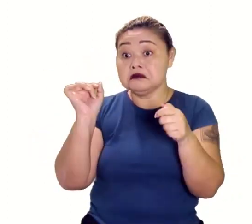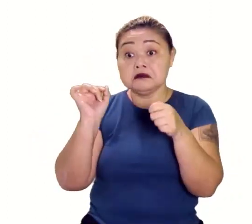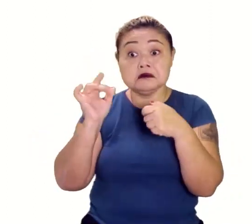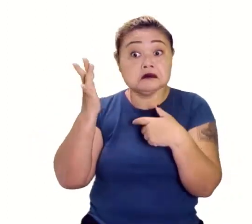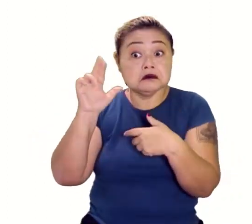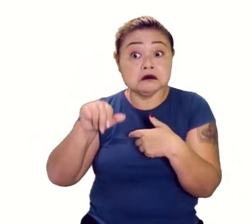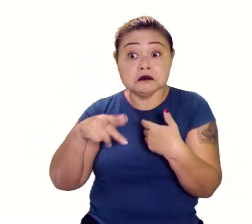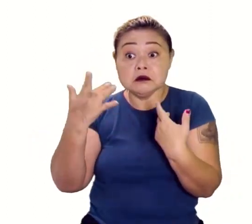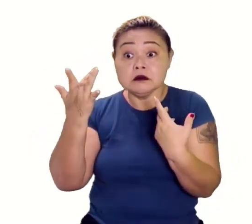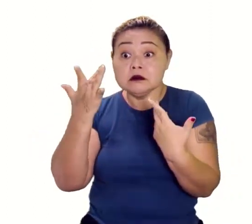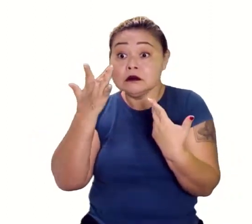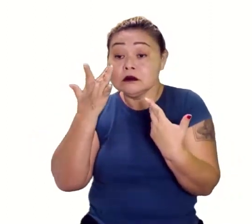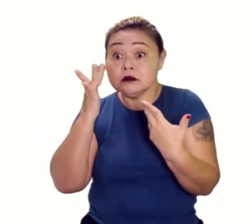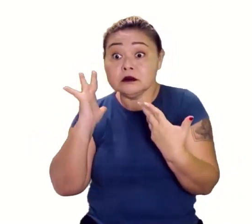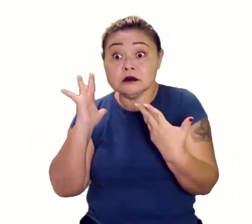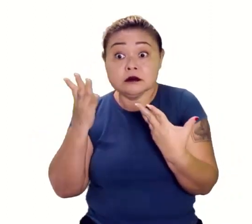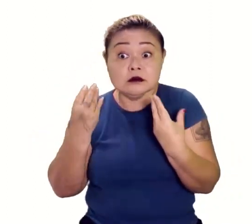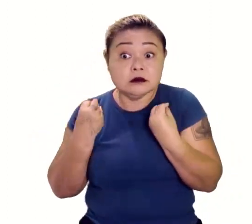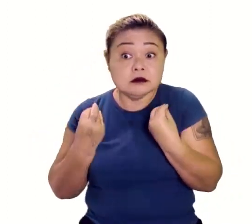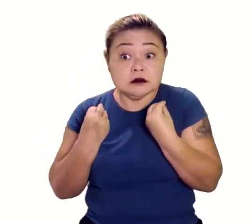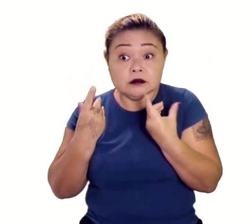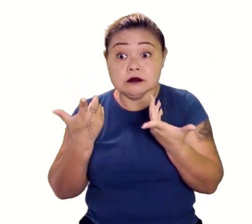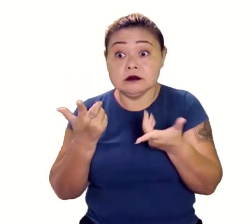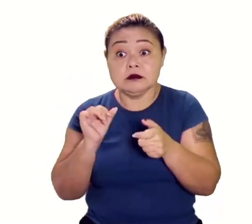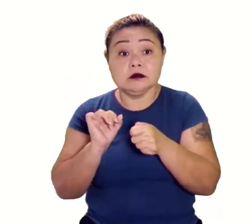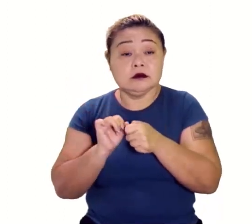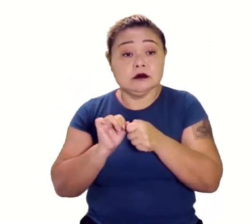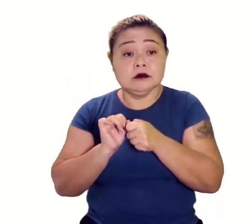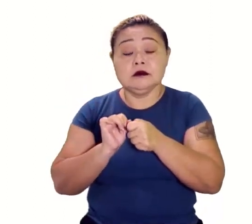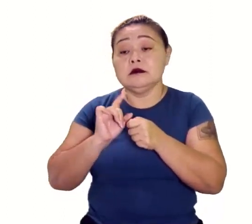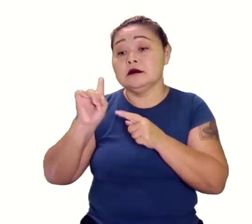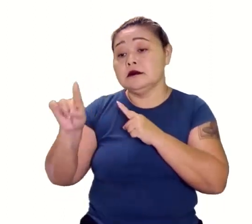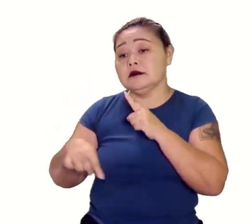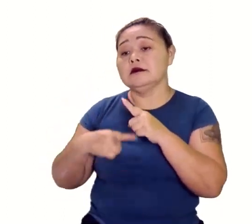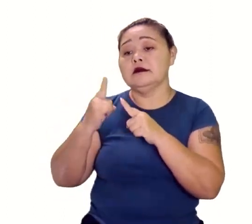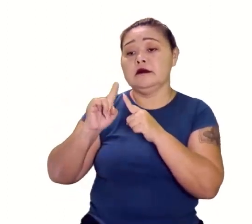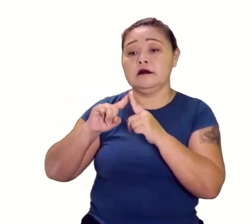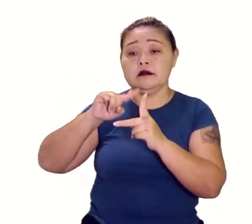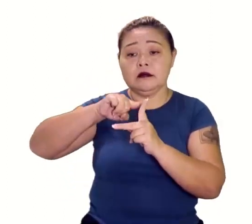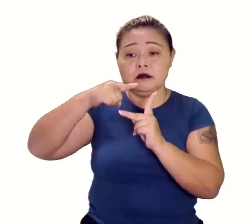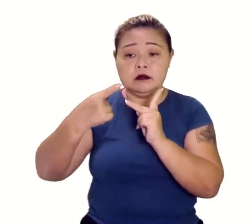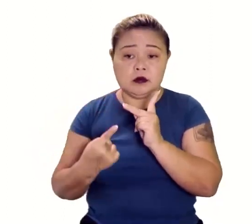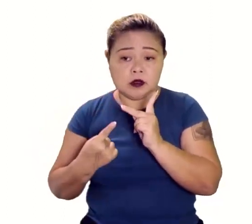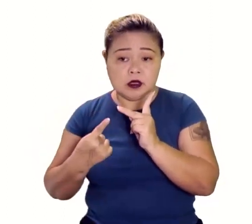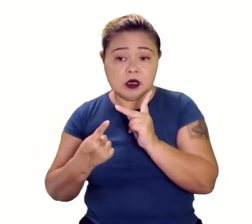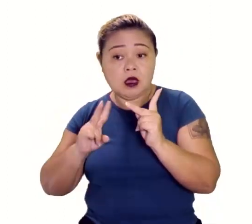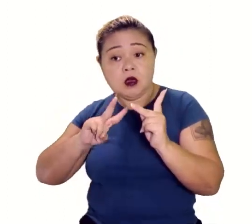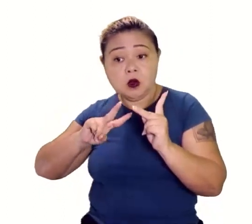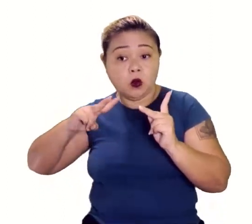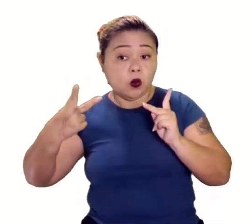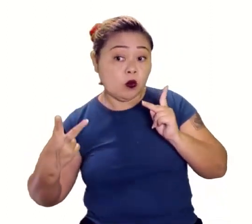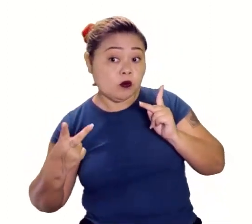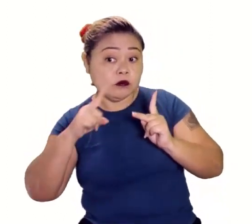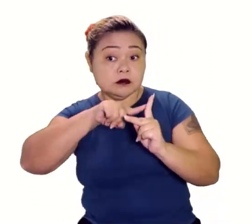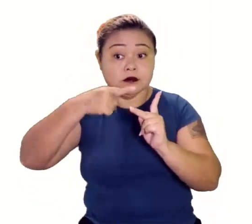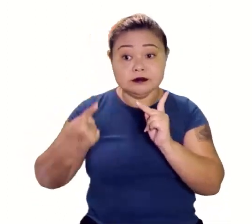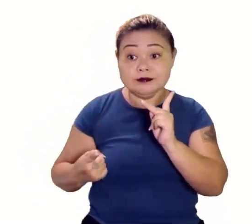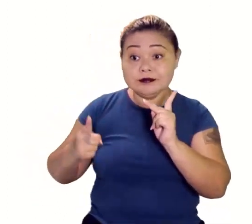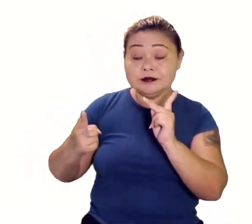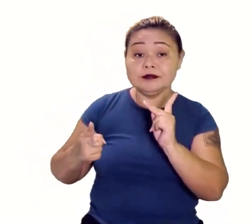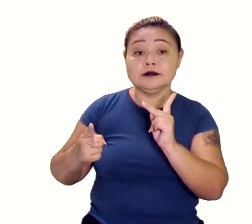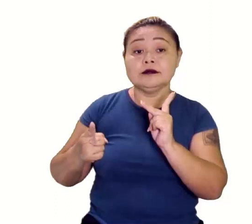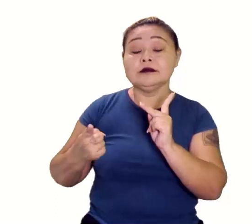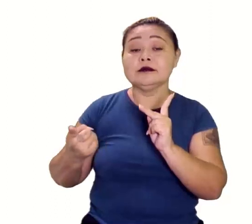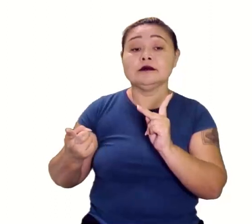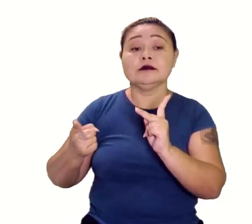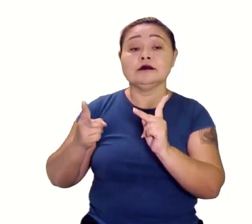Não. Mas se a gente pode transformar da raiz para a fração, a gente pode voltar para a nossa raiz, não podemos? Pode.